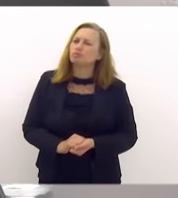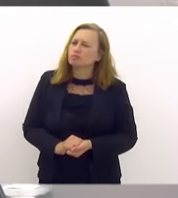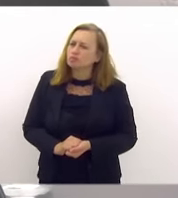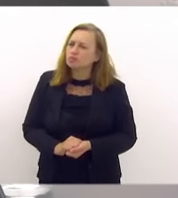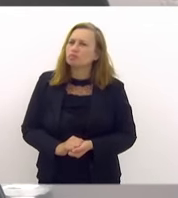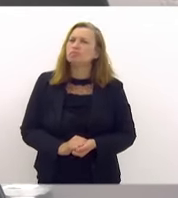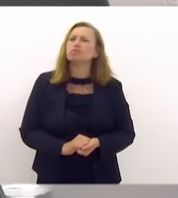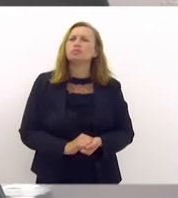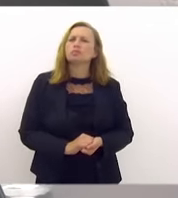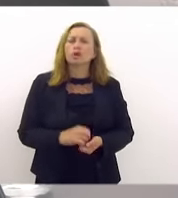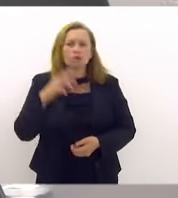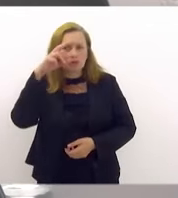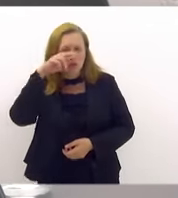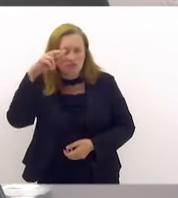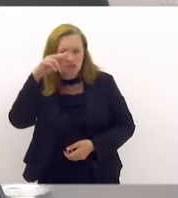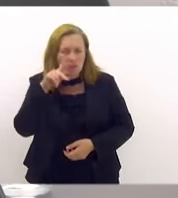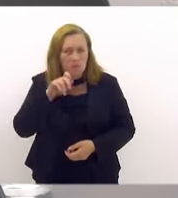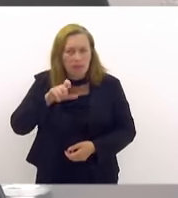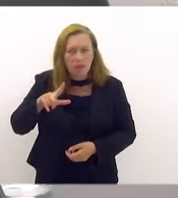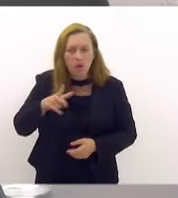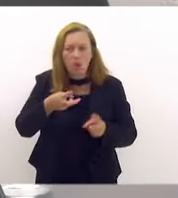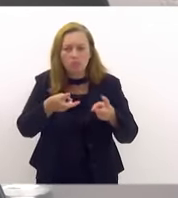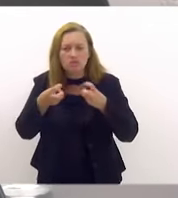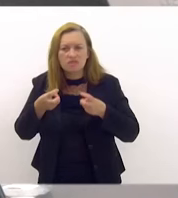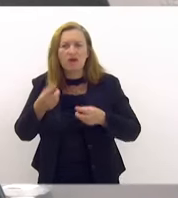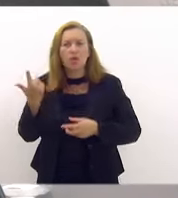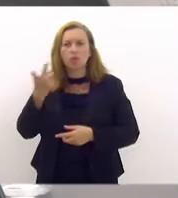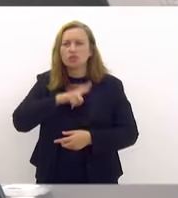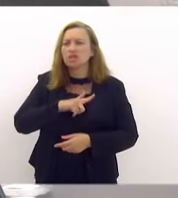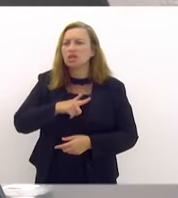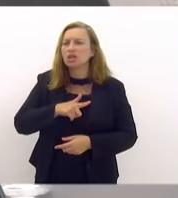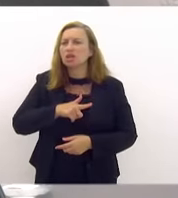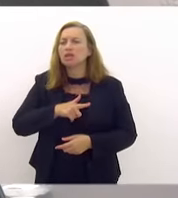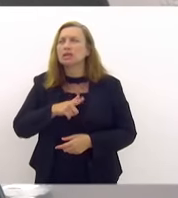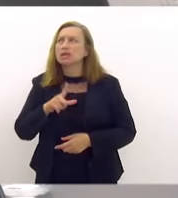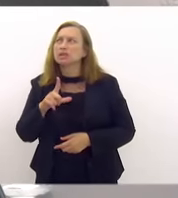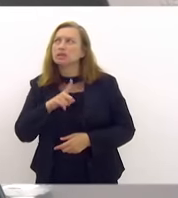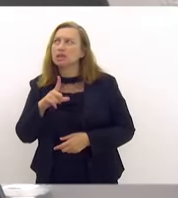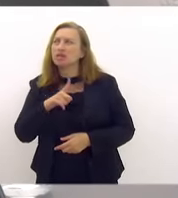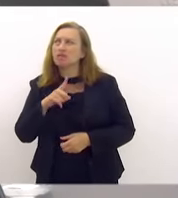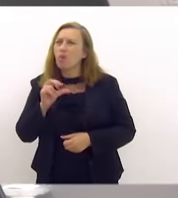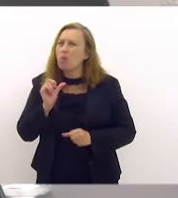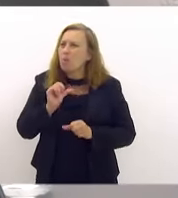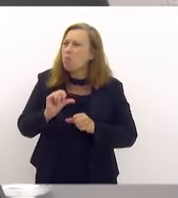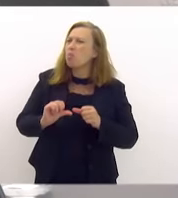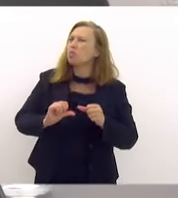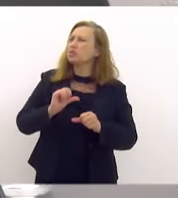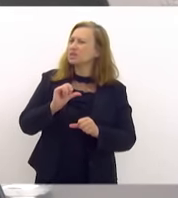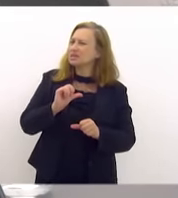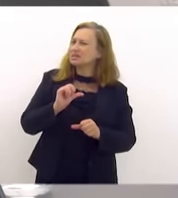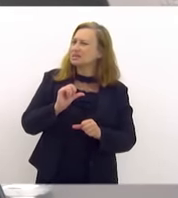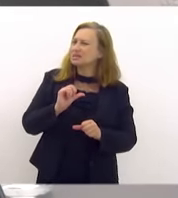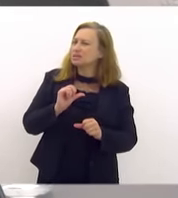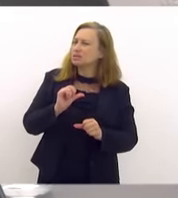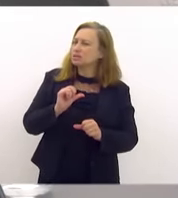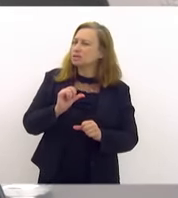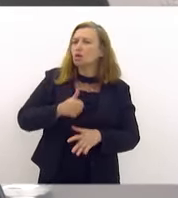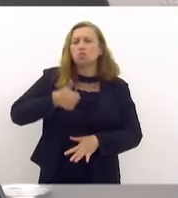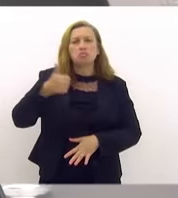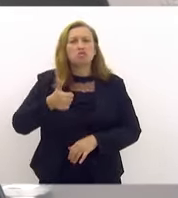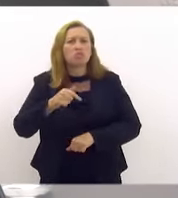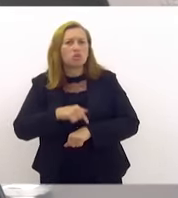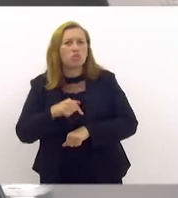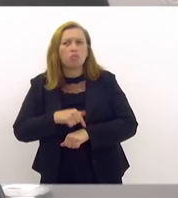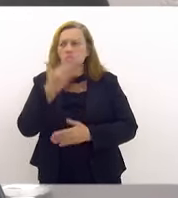ali na investigação penal a gente consegue observar que houve uma uma mudança num primeiroo